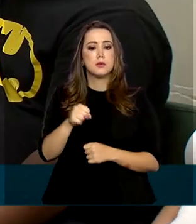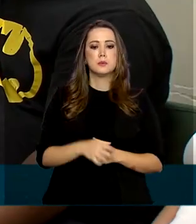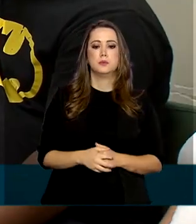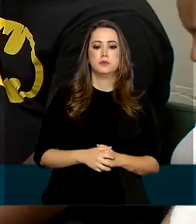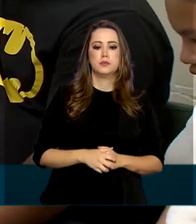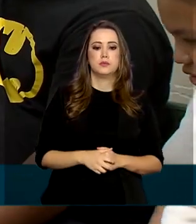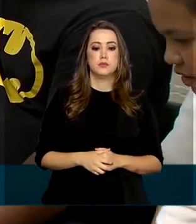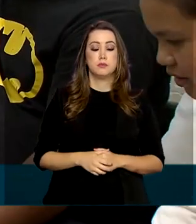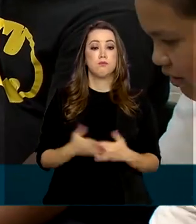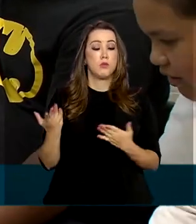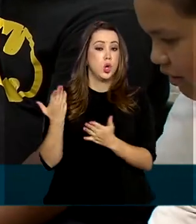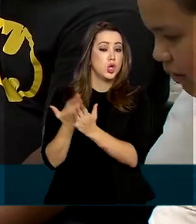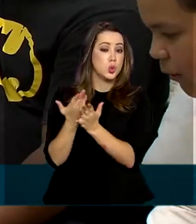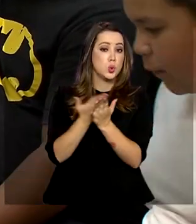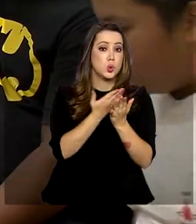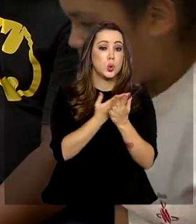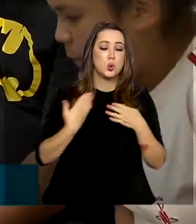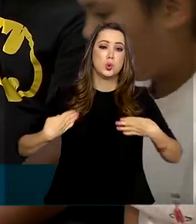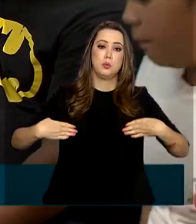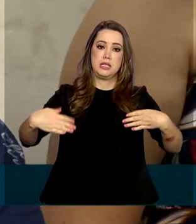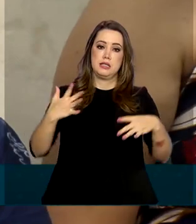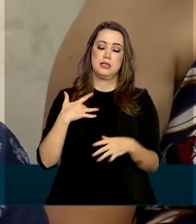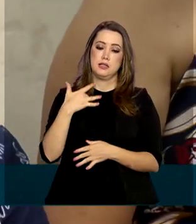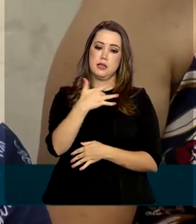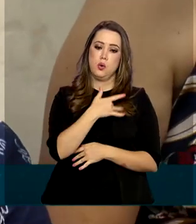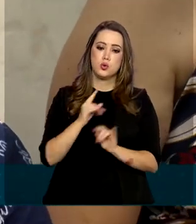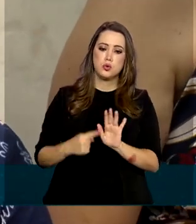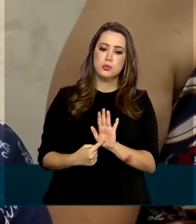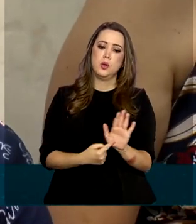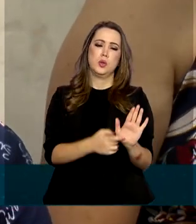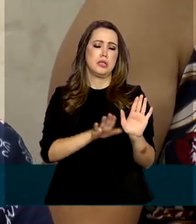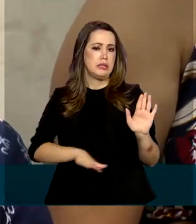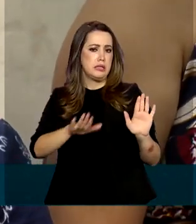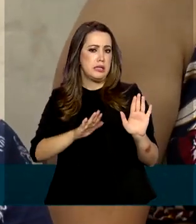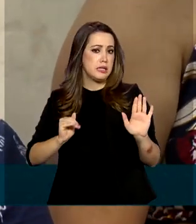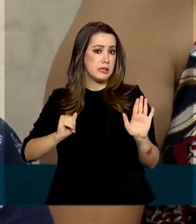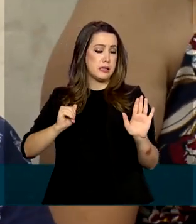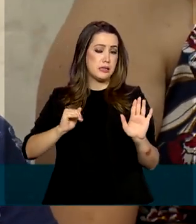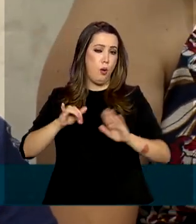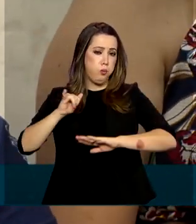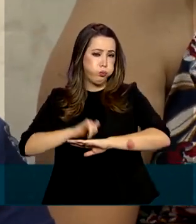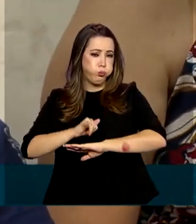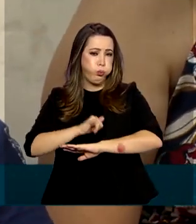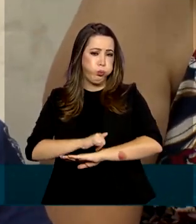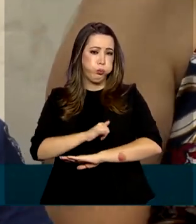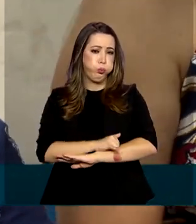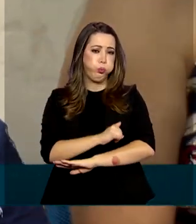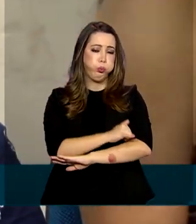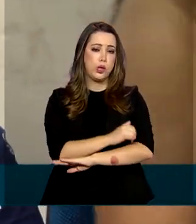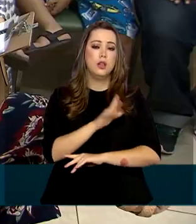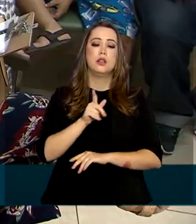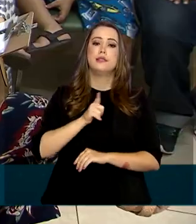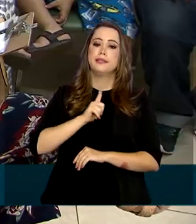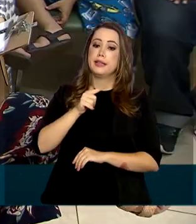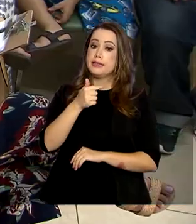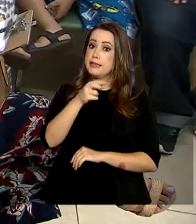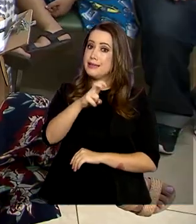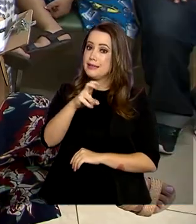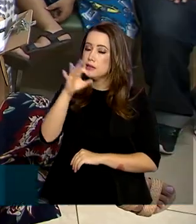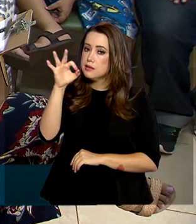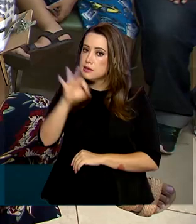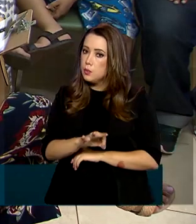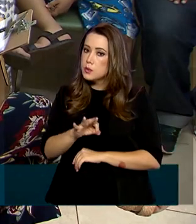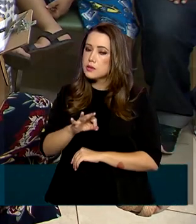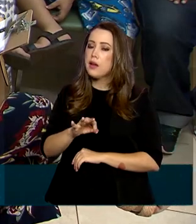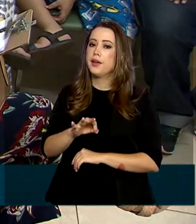Estudo do Ministério da Saúde aponta que crianças acima do peso possuem setenta e cinco por cento de